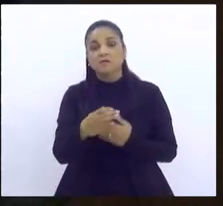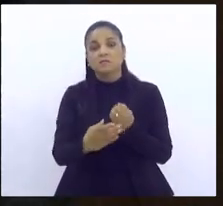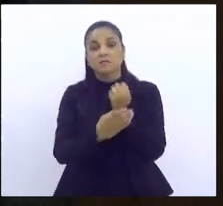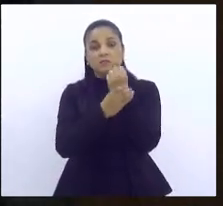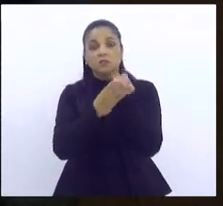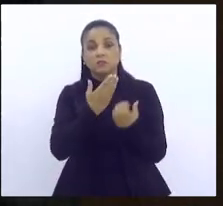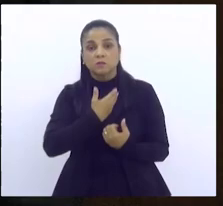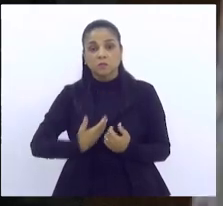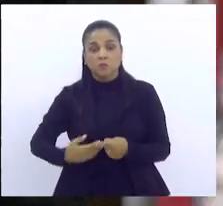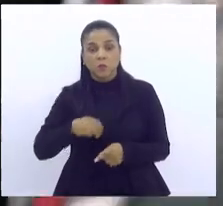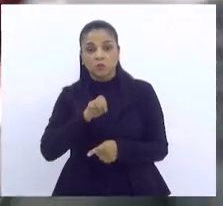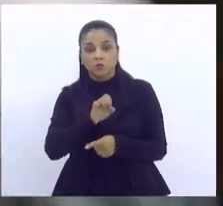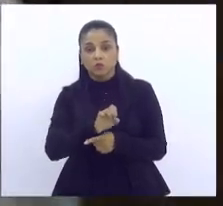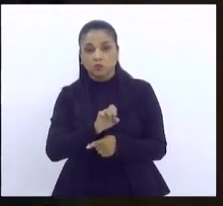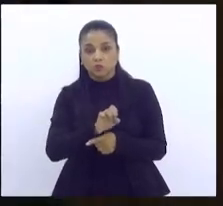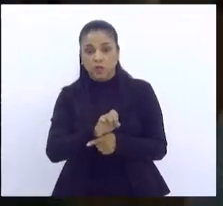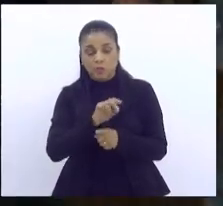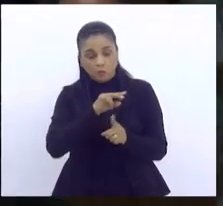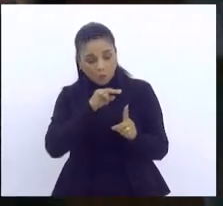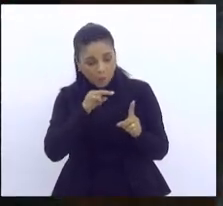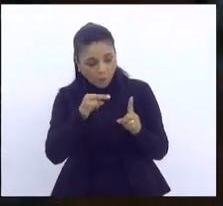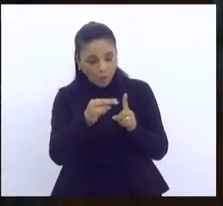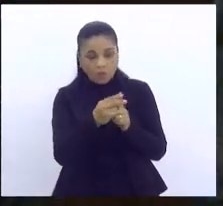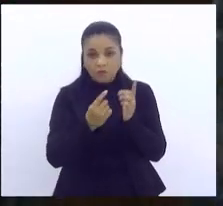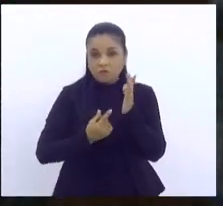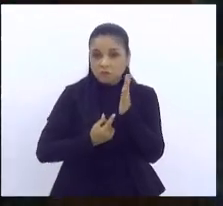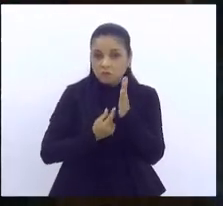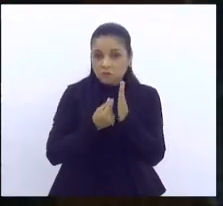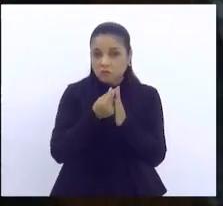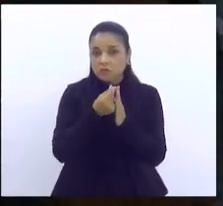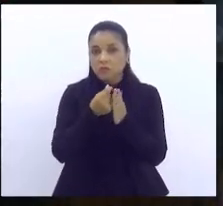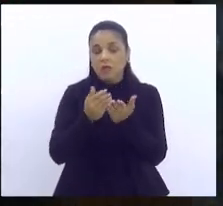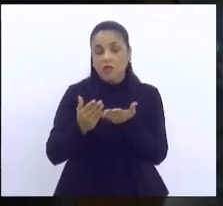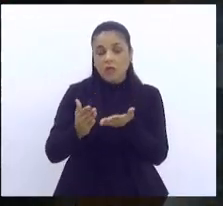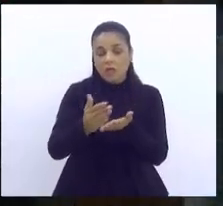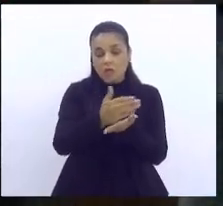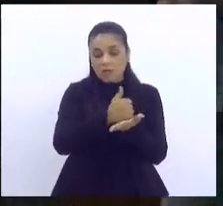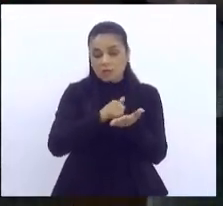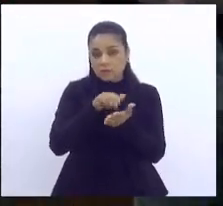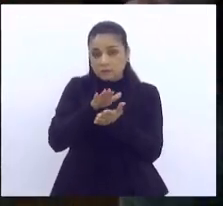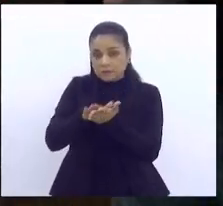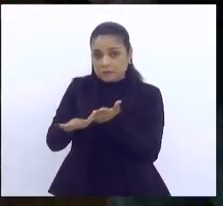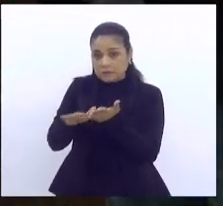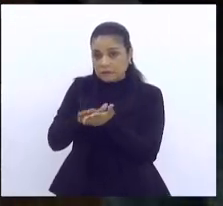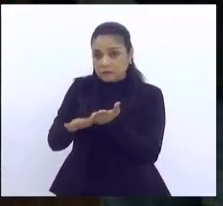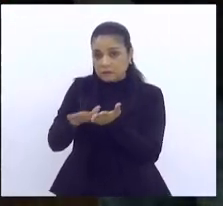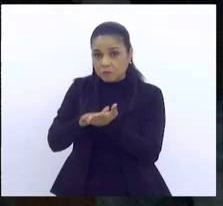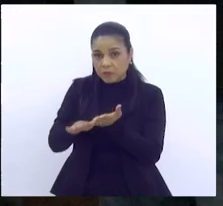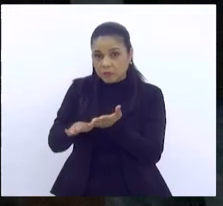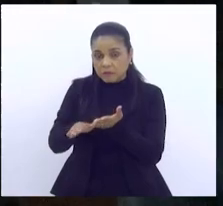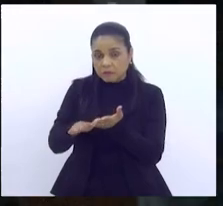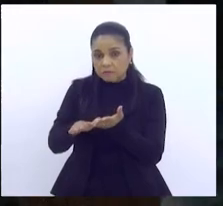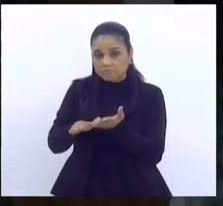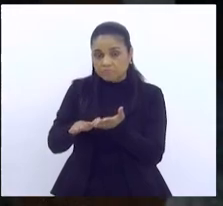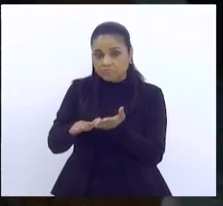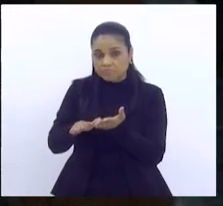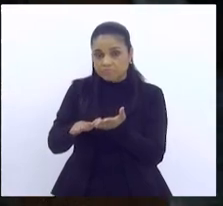Estado, do seu ponto de vista orçamentário das suas receitas e despesas,